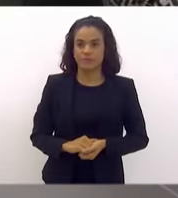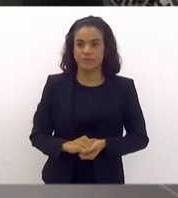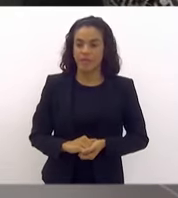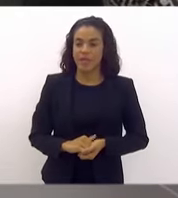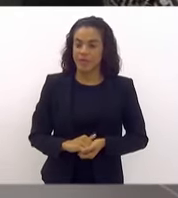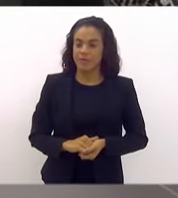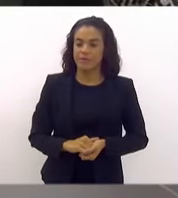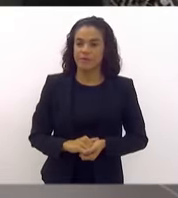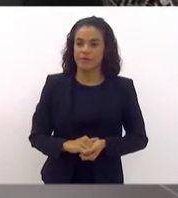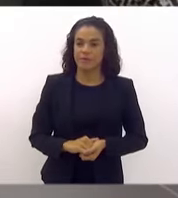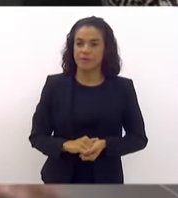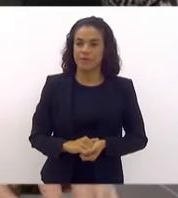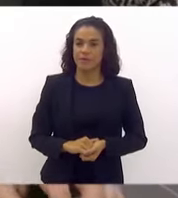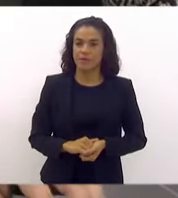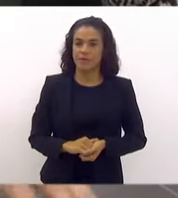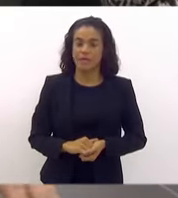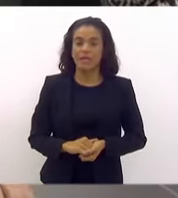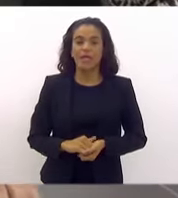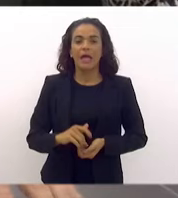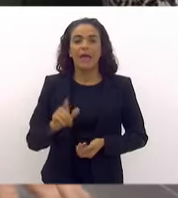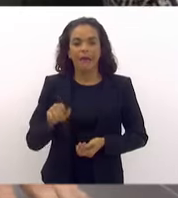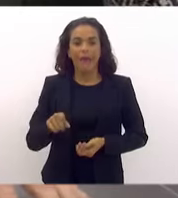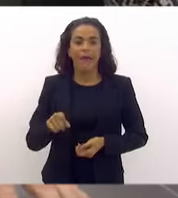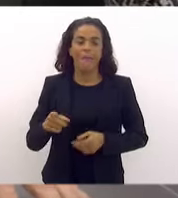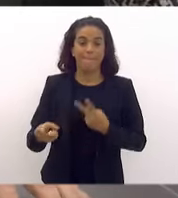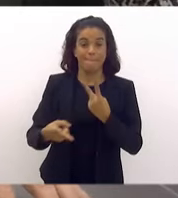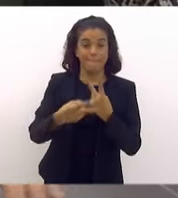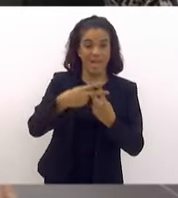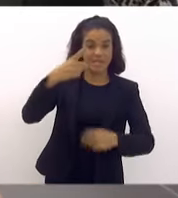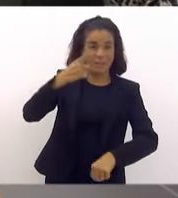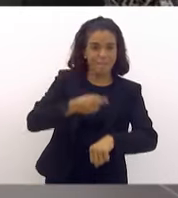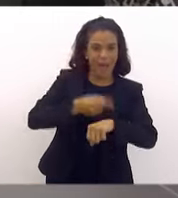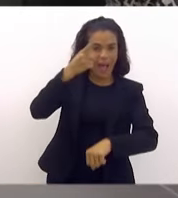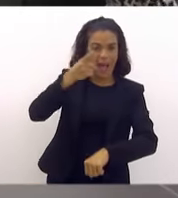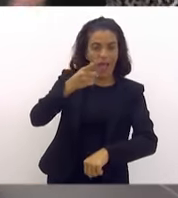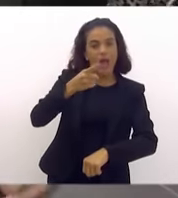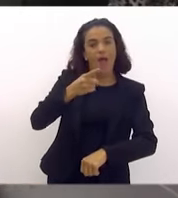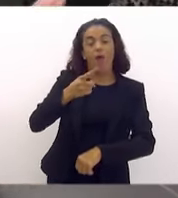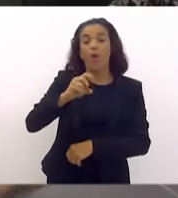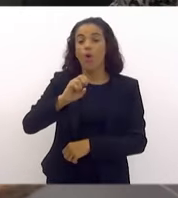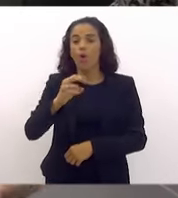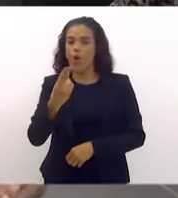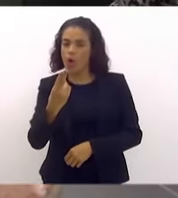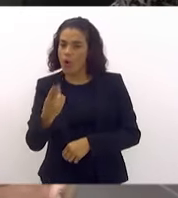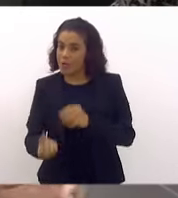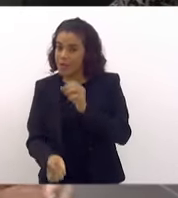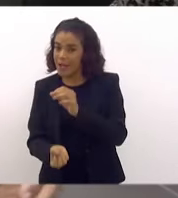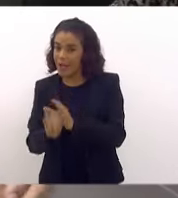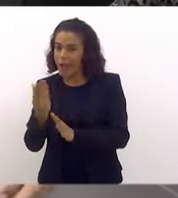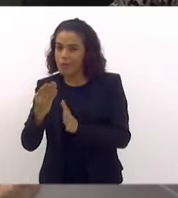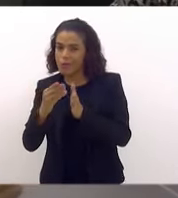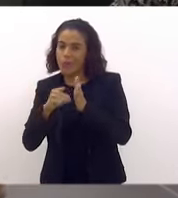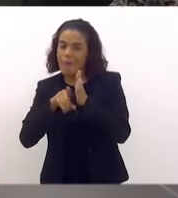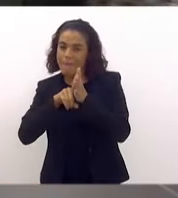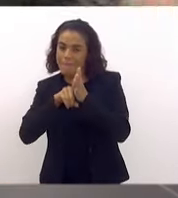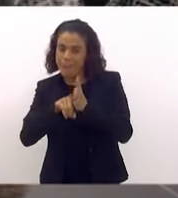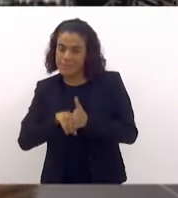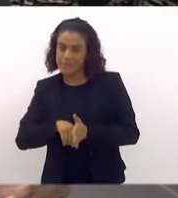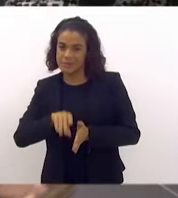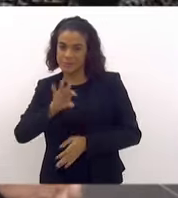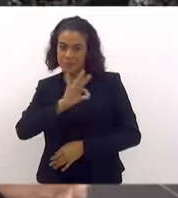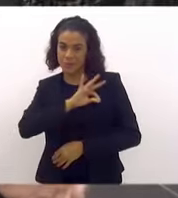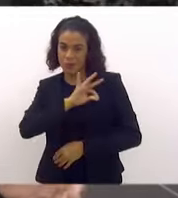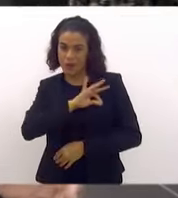ela Ótimo seja ela presa em flagrante ou instaurado o inquérito policial para